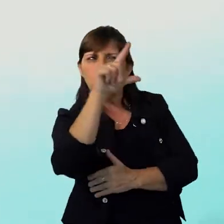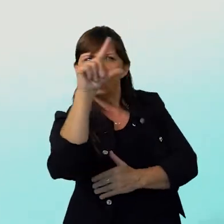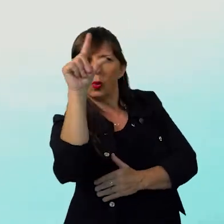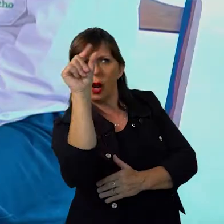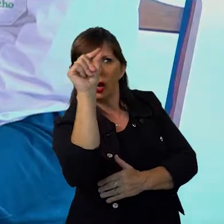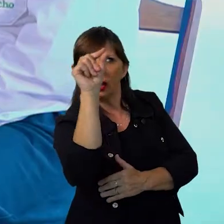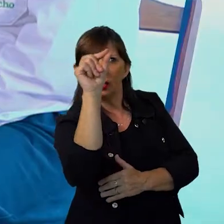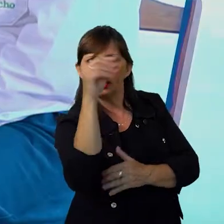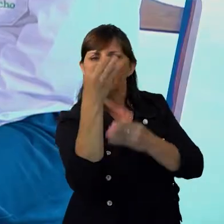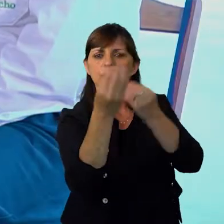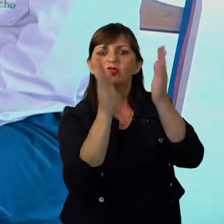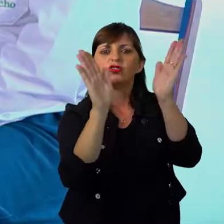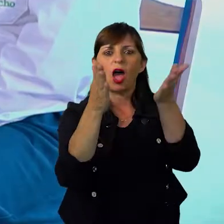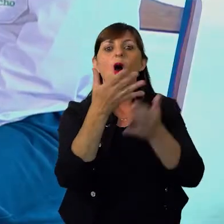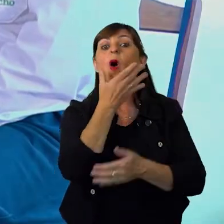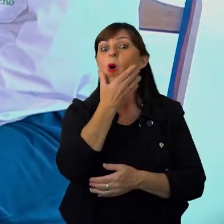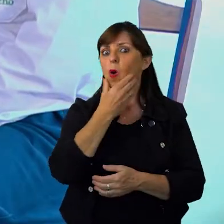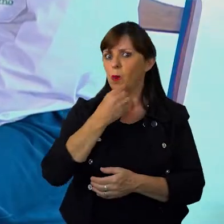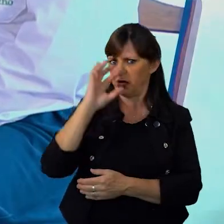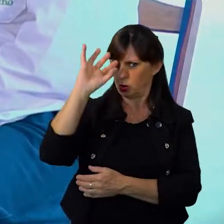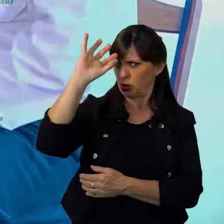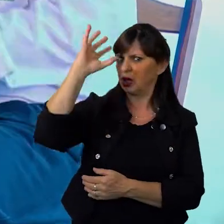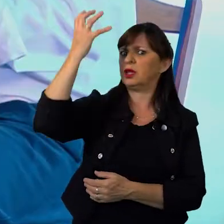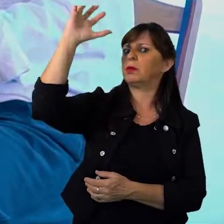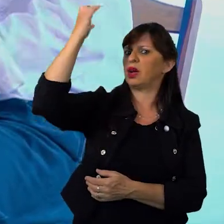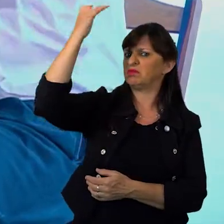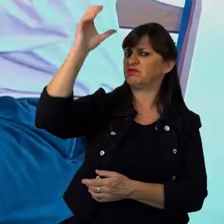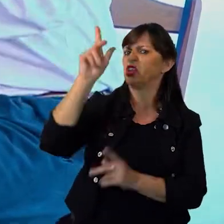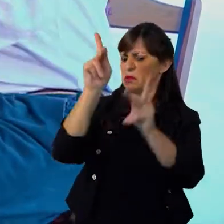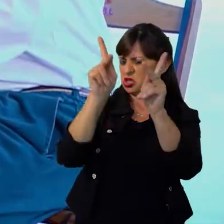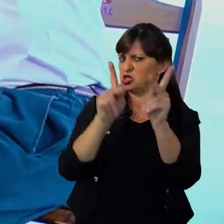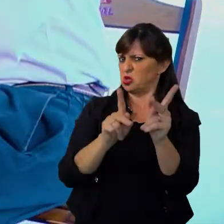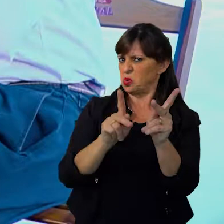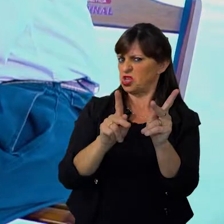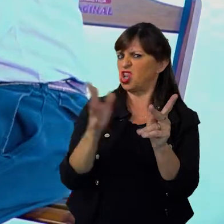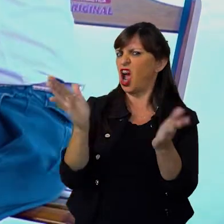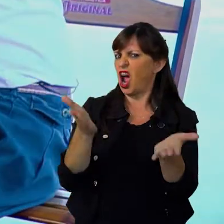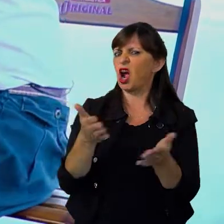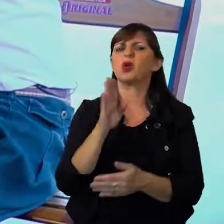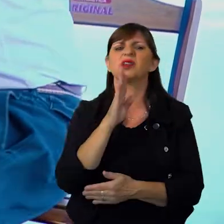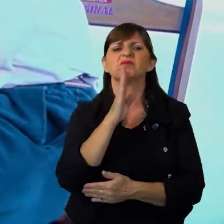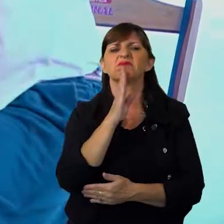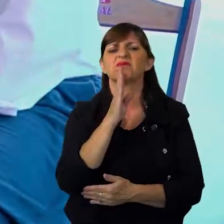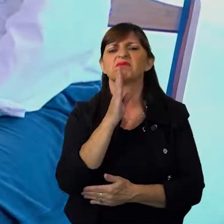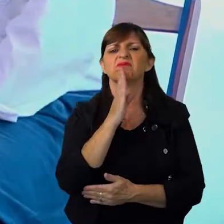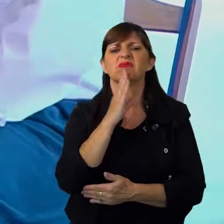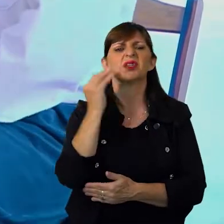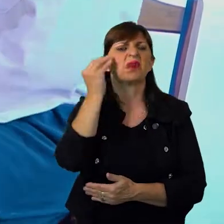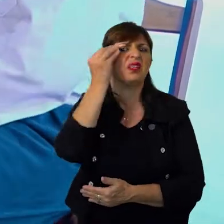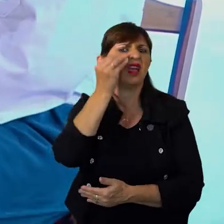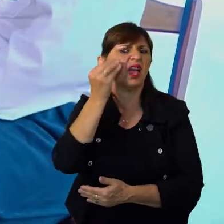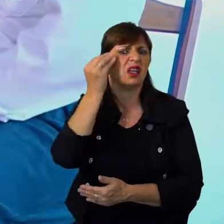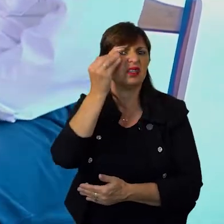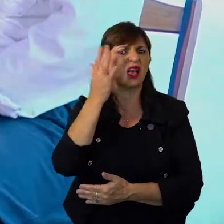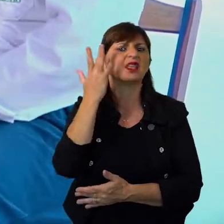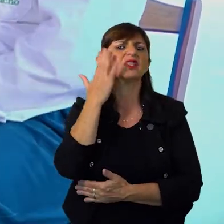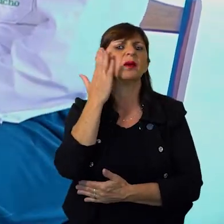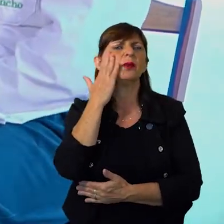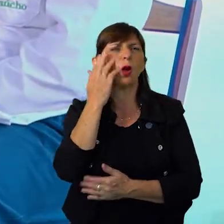tinham um histórico de conhecimento já que vinha de de gerações astrologia numerologia tudo isso fazia parte